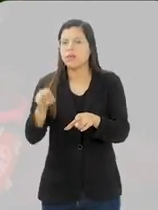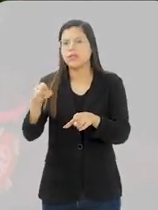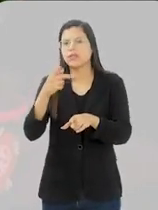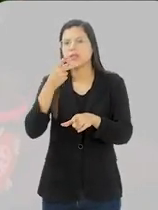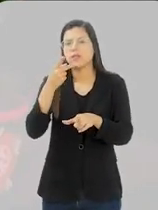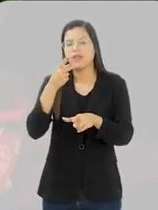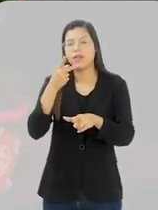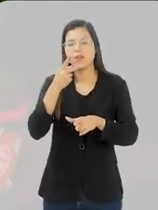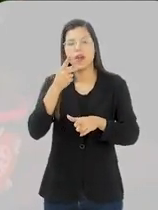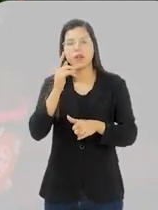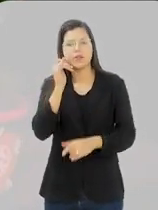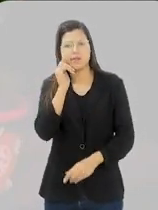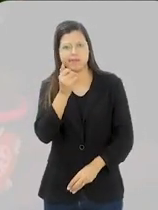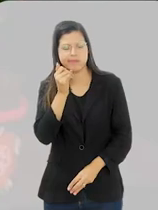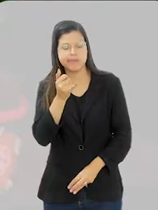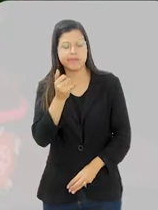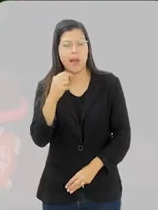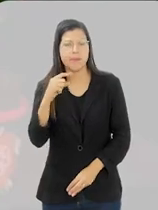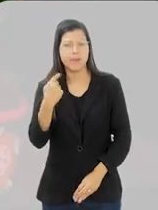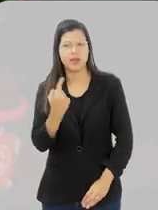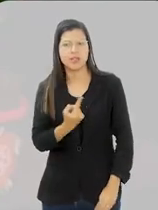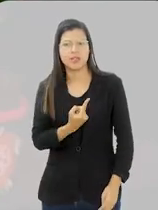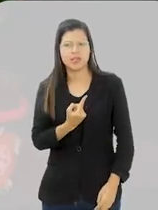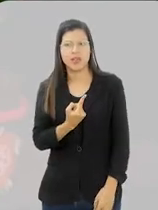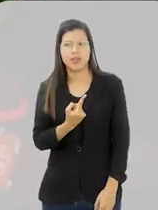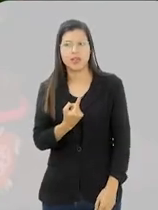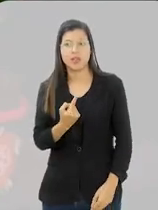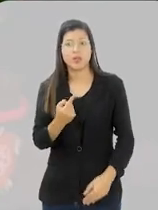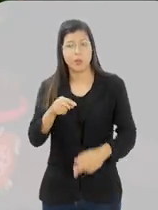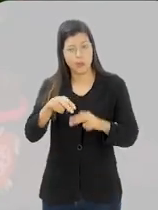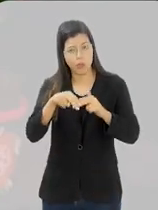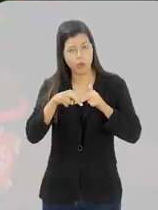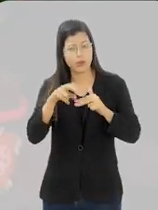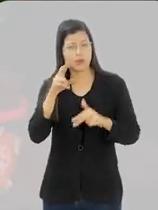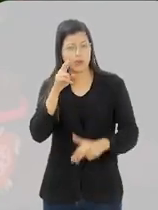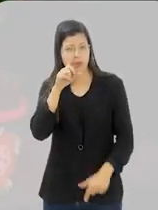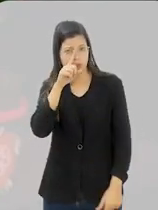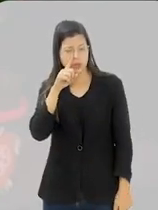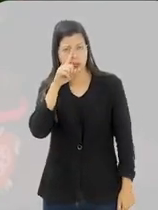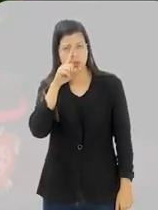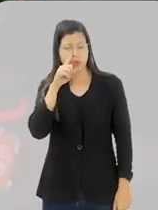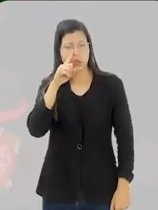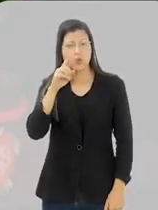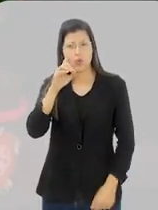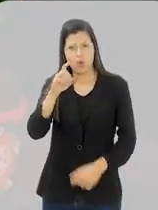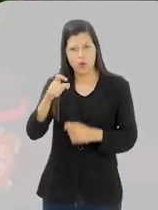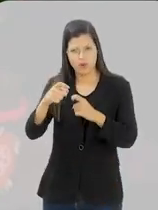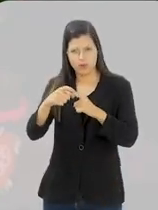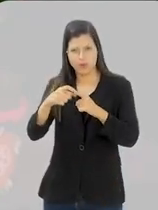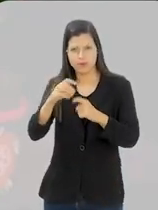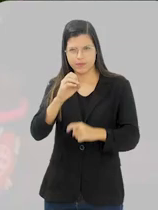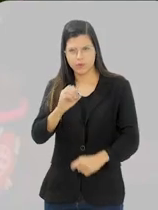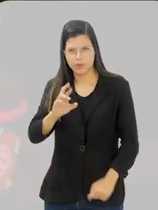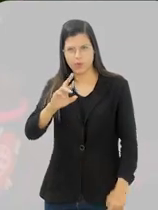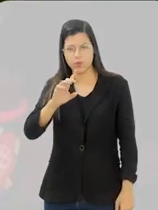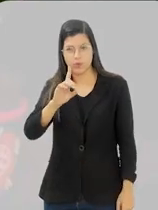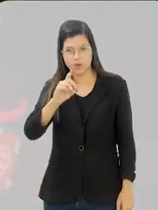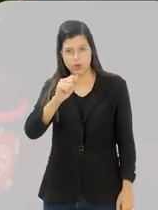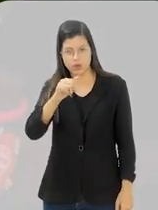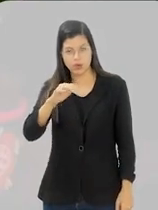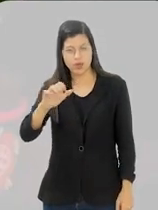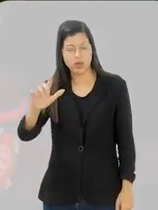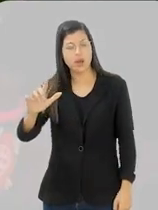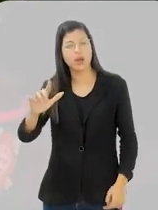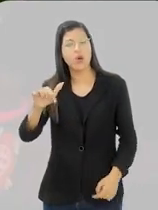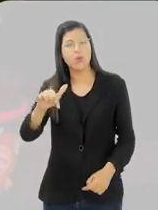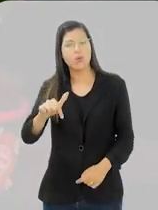você contasse para a gente, porque justamente por conta desses riscos, né, que o Dr. Daniel falou, o Instituto também apresentou